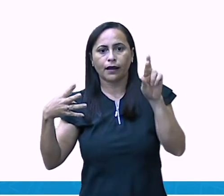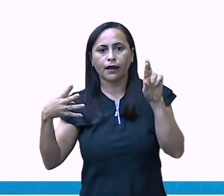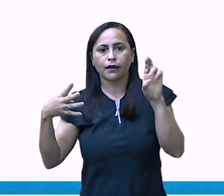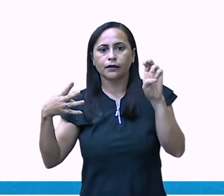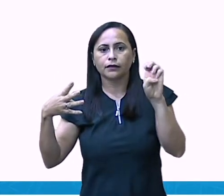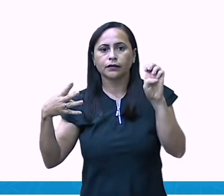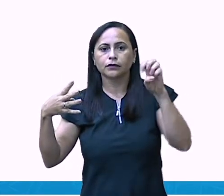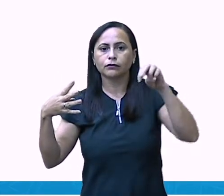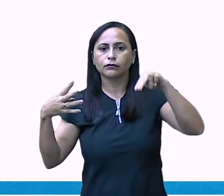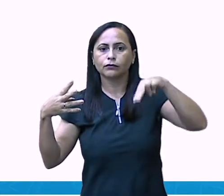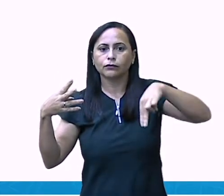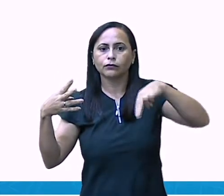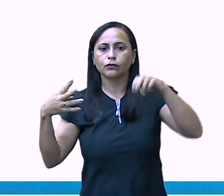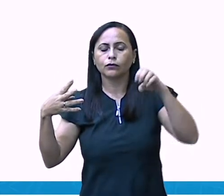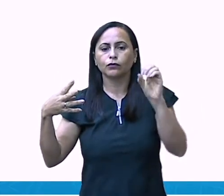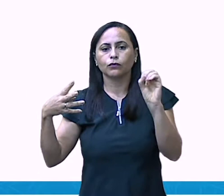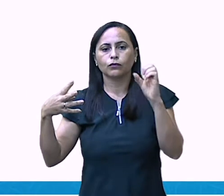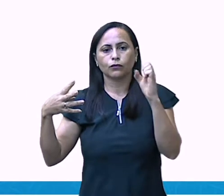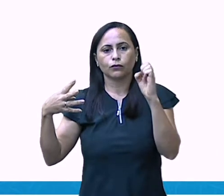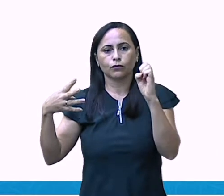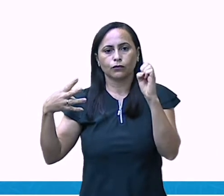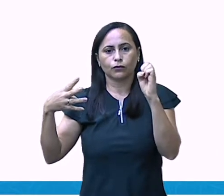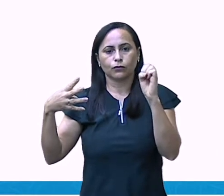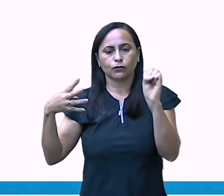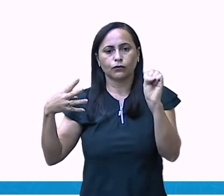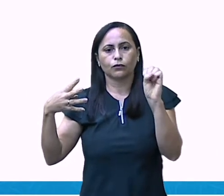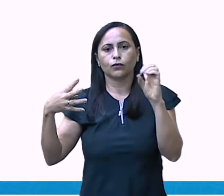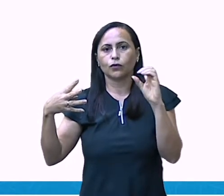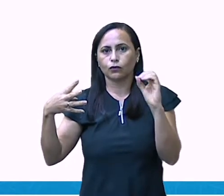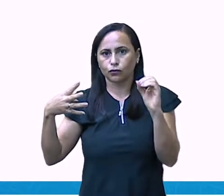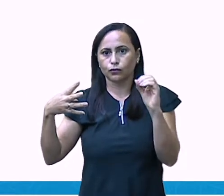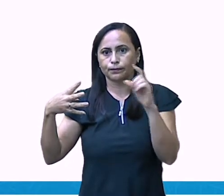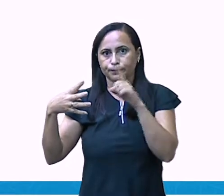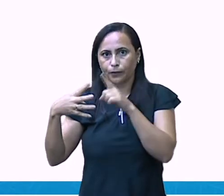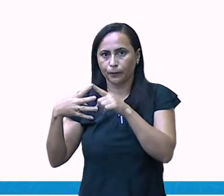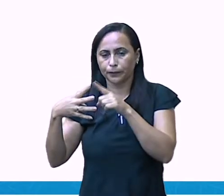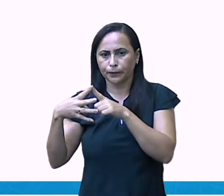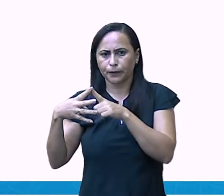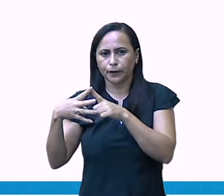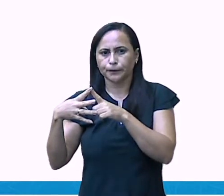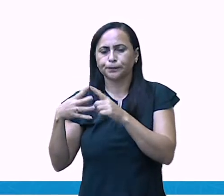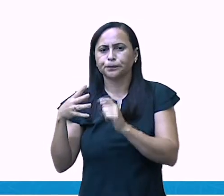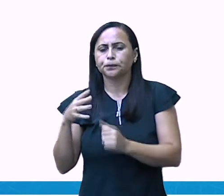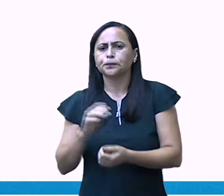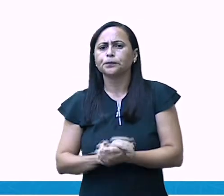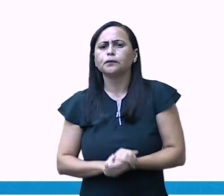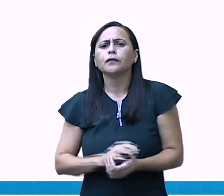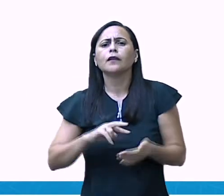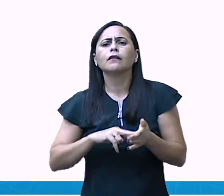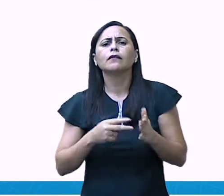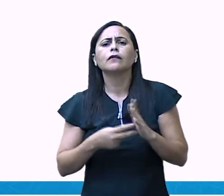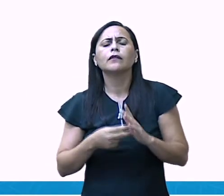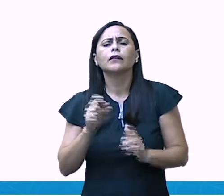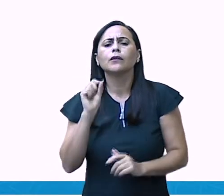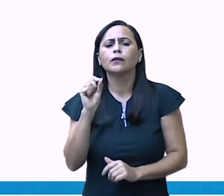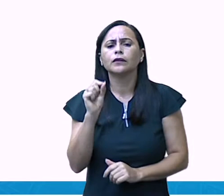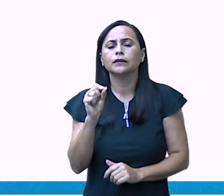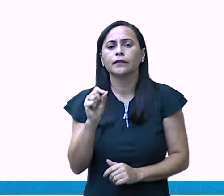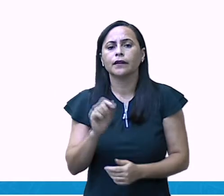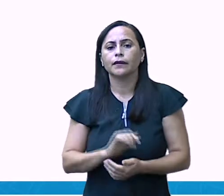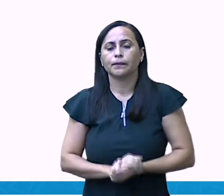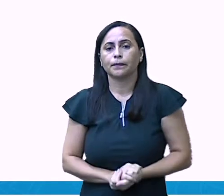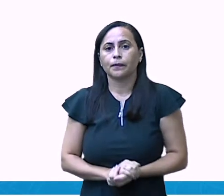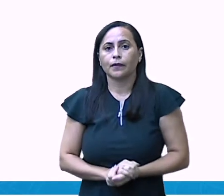Solo arenoso. Então, algumas daquelas propriedades que a professora acabou de falar, existem no solo